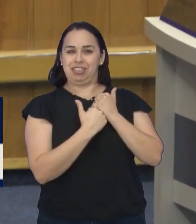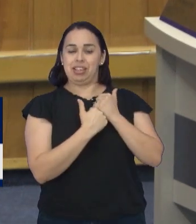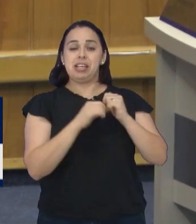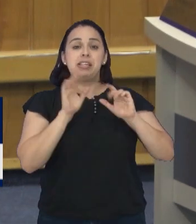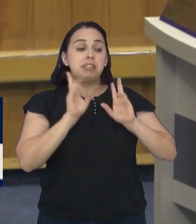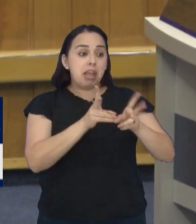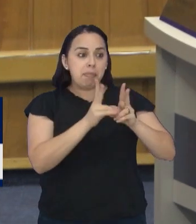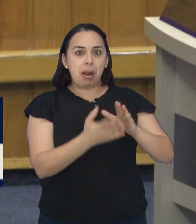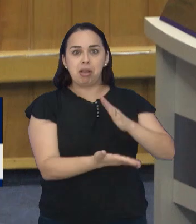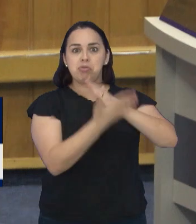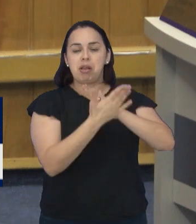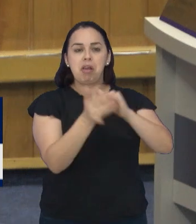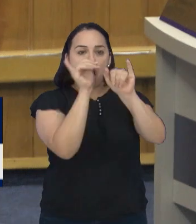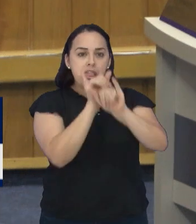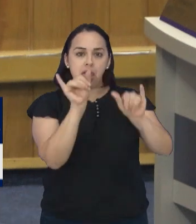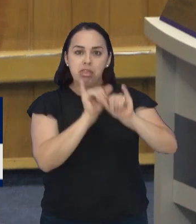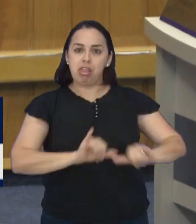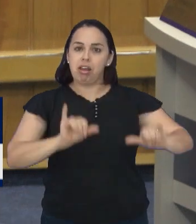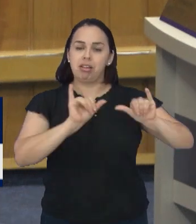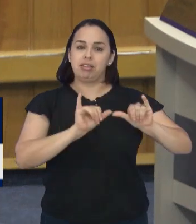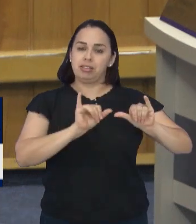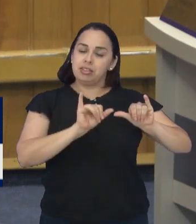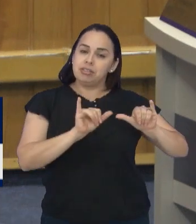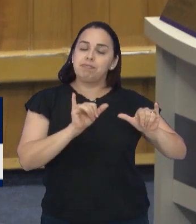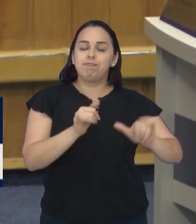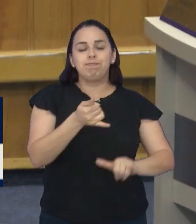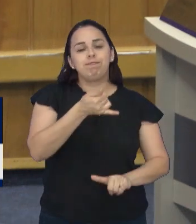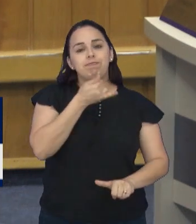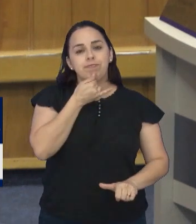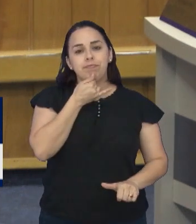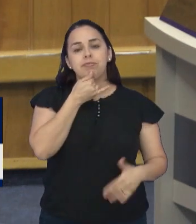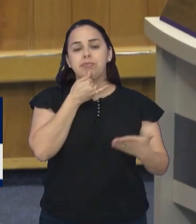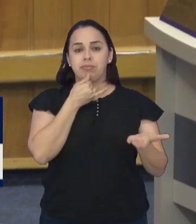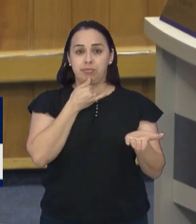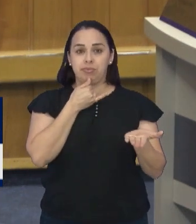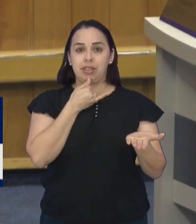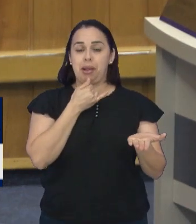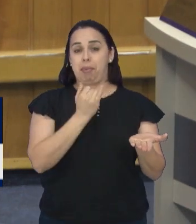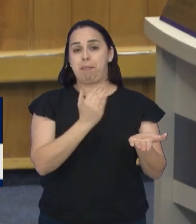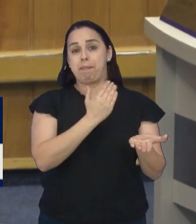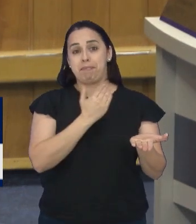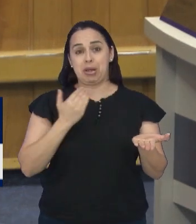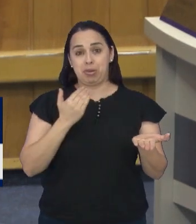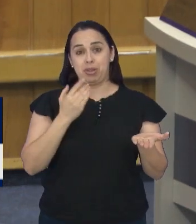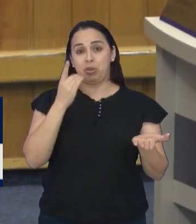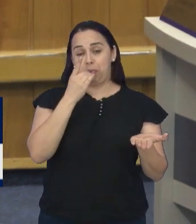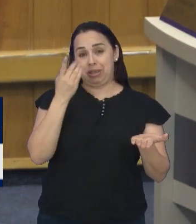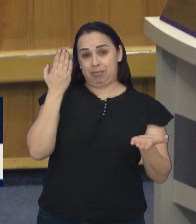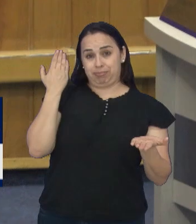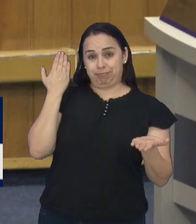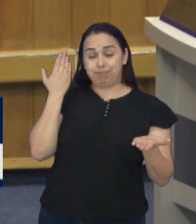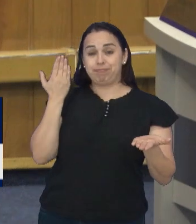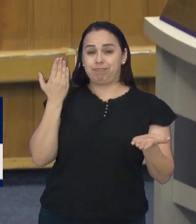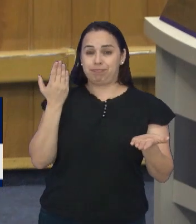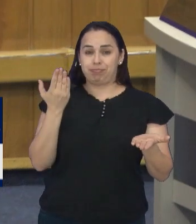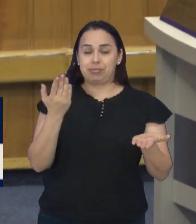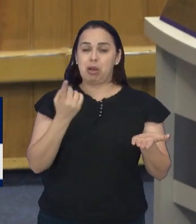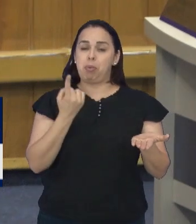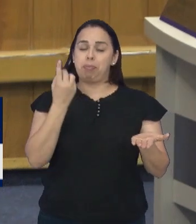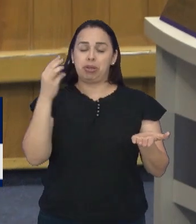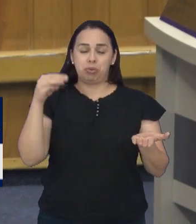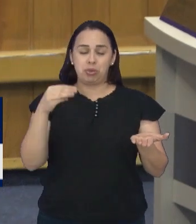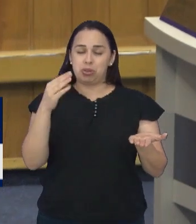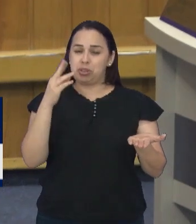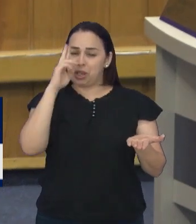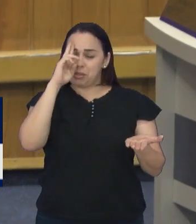divulgava as nossas ações. Então, infelizmente, aí ela faleceu nesse final de semana. Quero pedir esse 1 minuto de silêncio